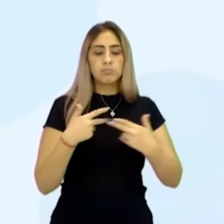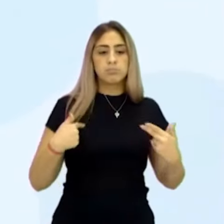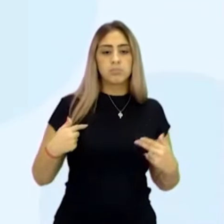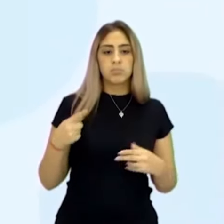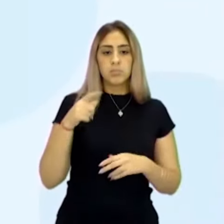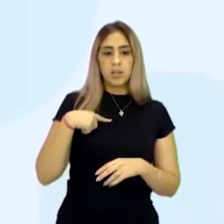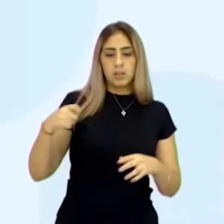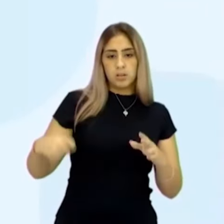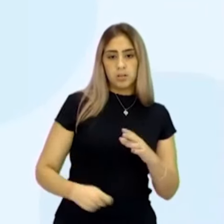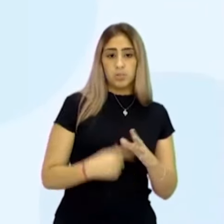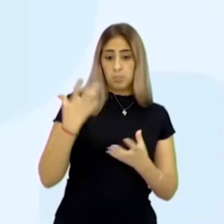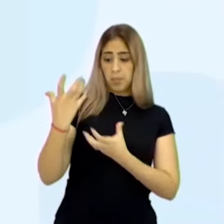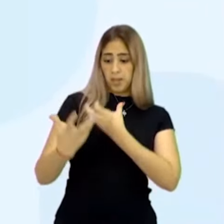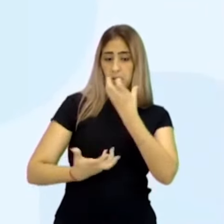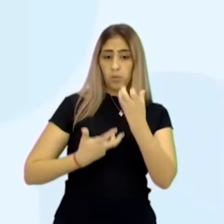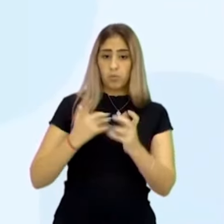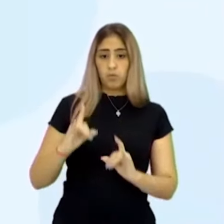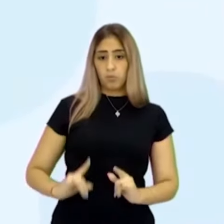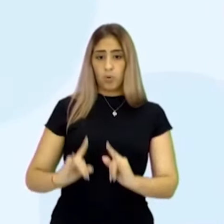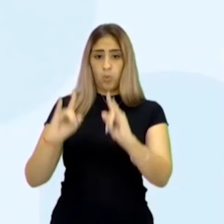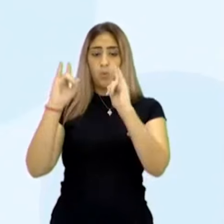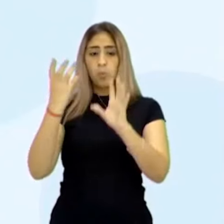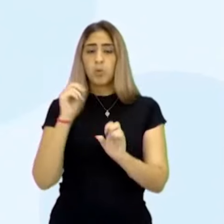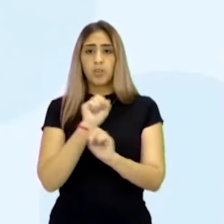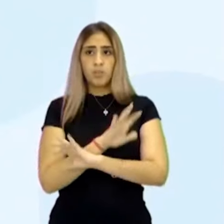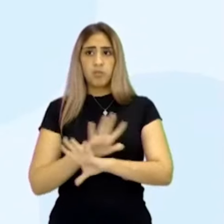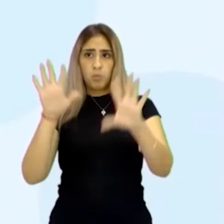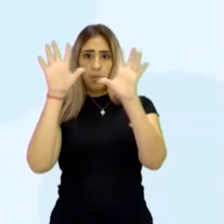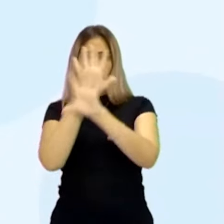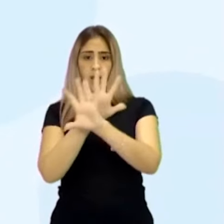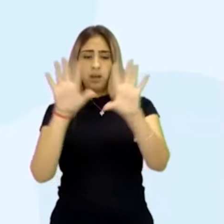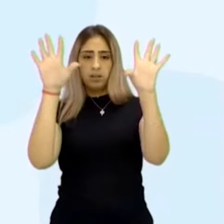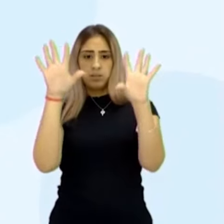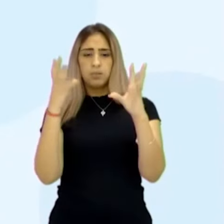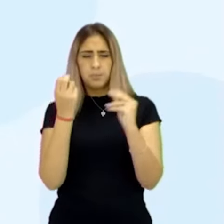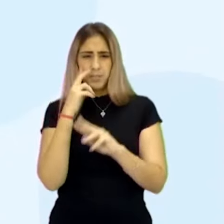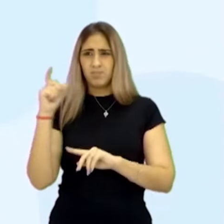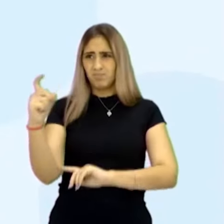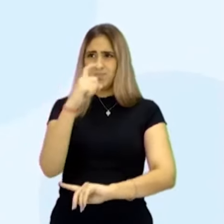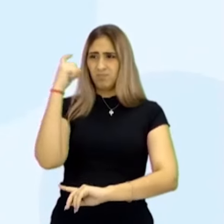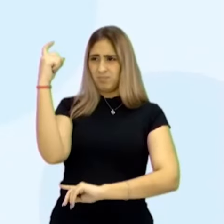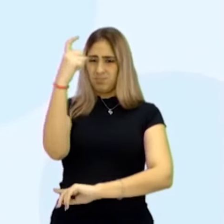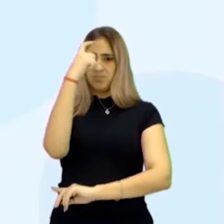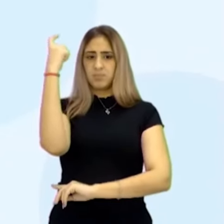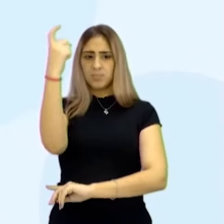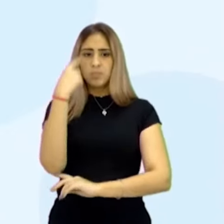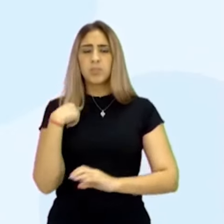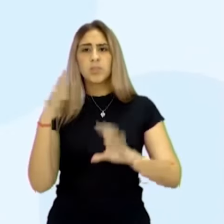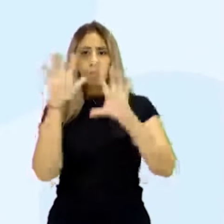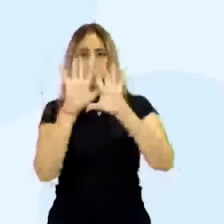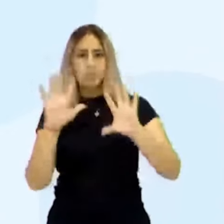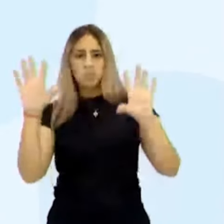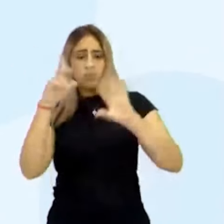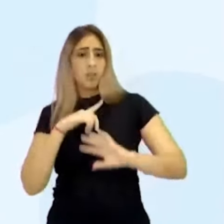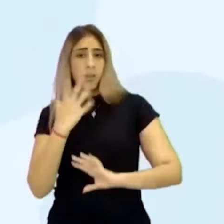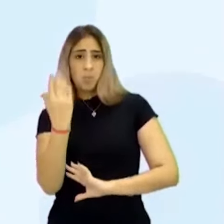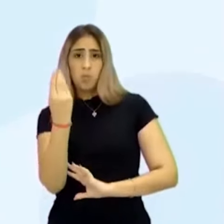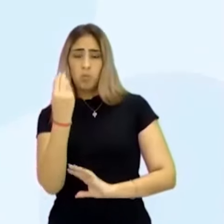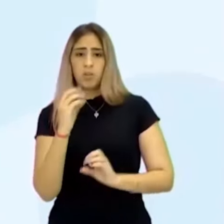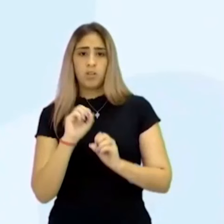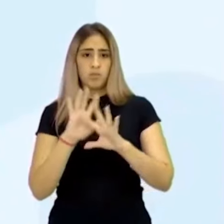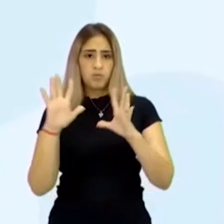torres estão pegando fogo, tem muita fumaça. Bem no alto, assim, bem no topo do prédio, tem muita